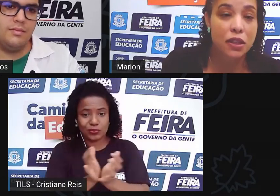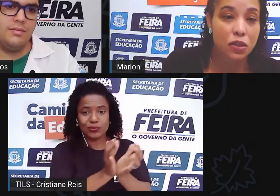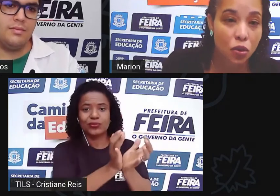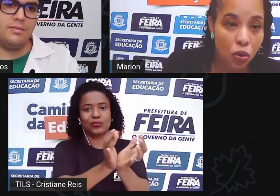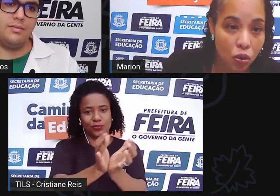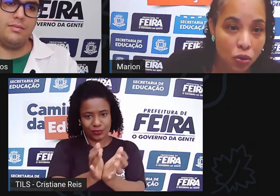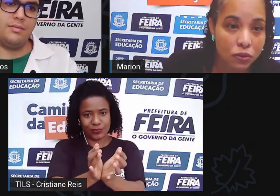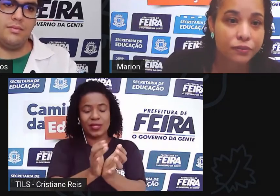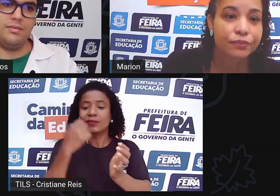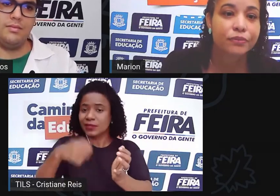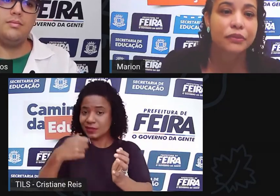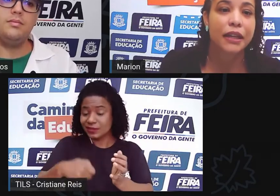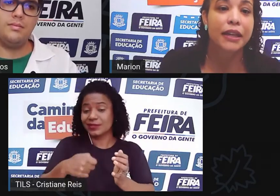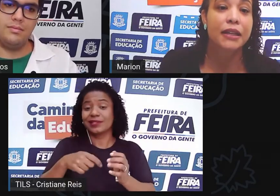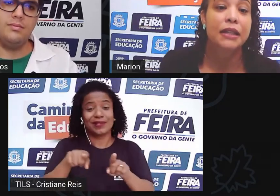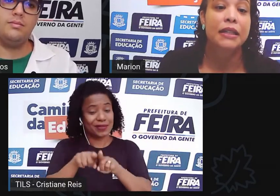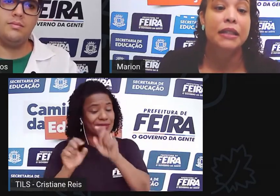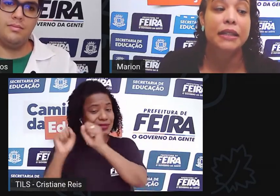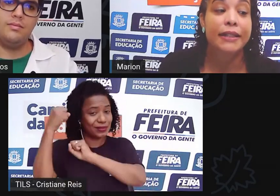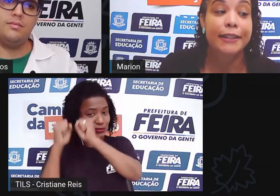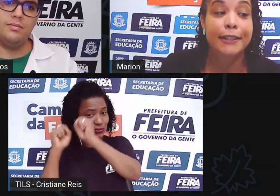terceiro setor, né?